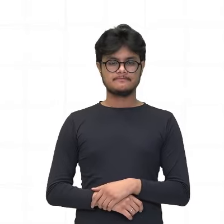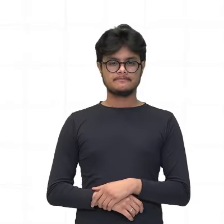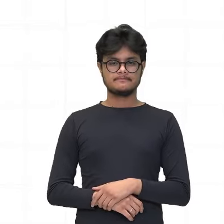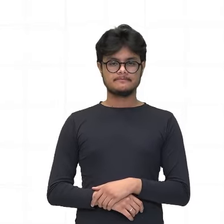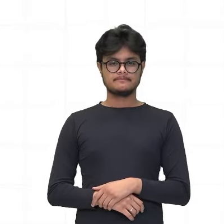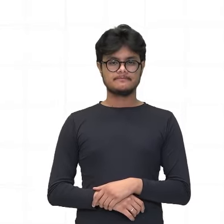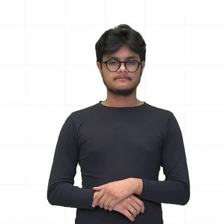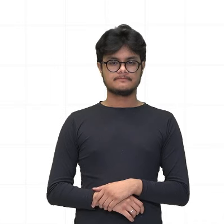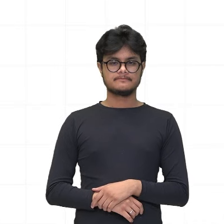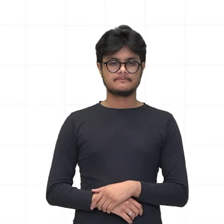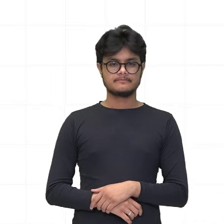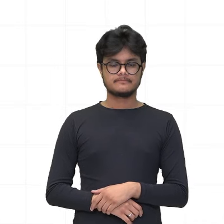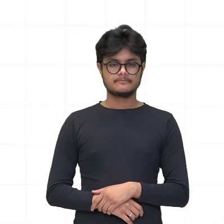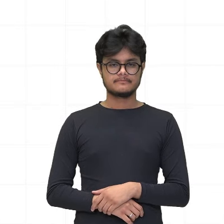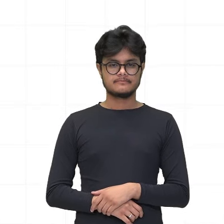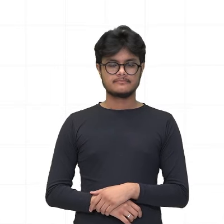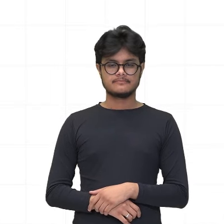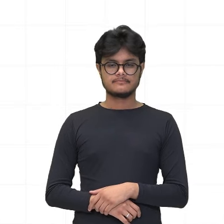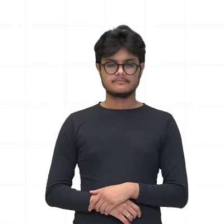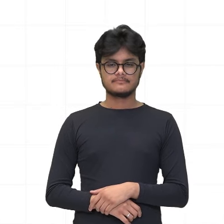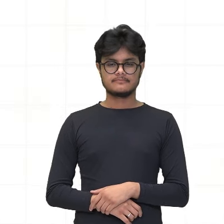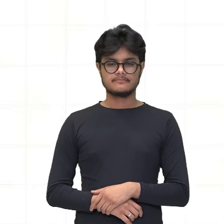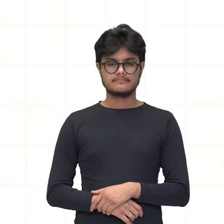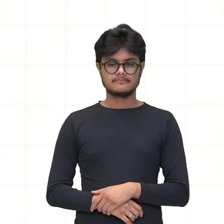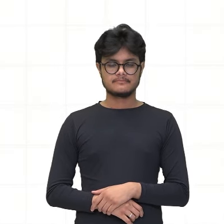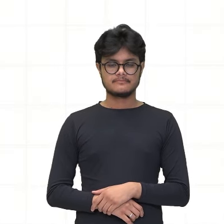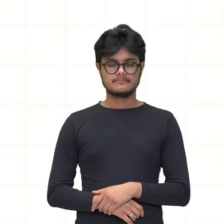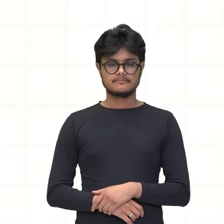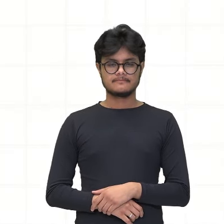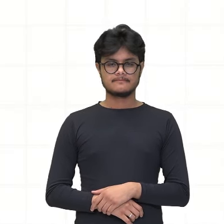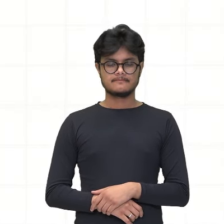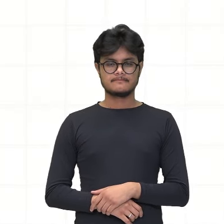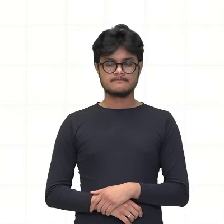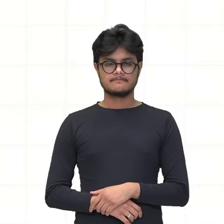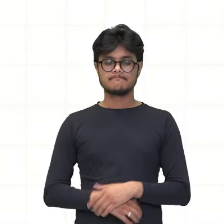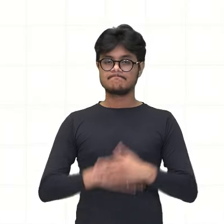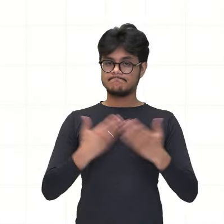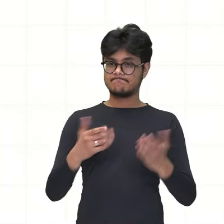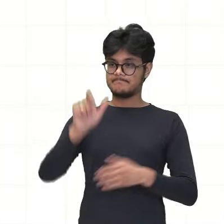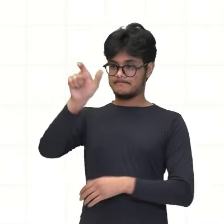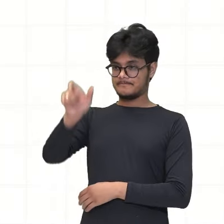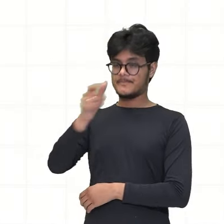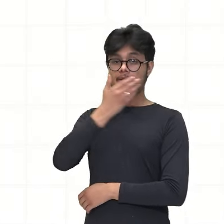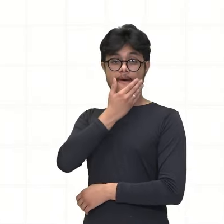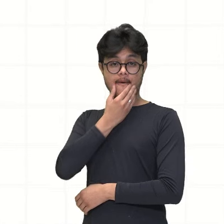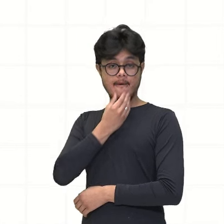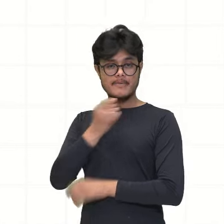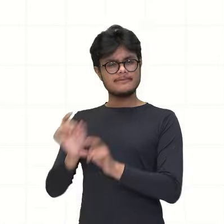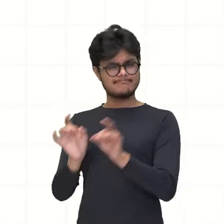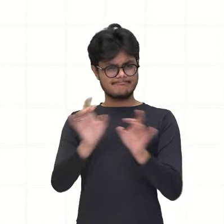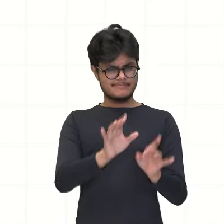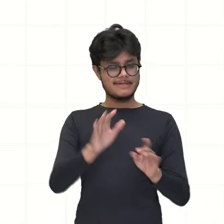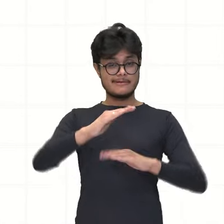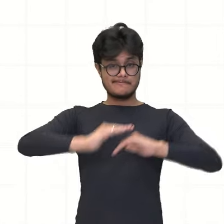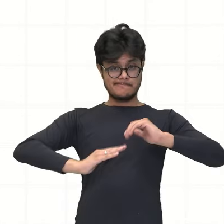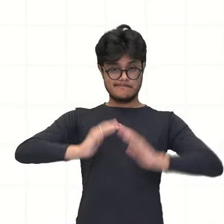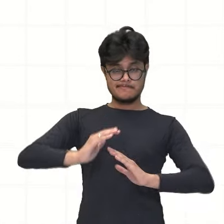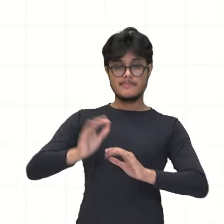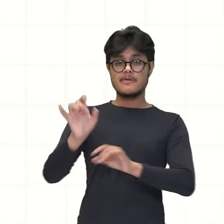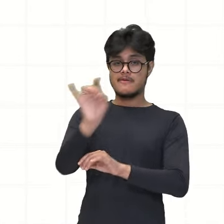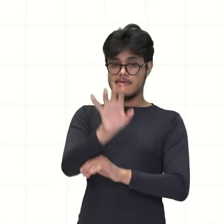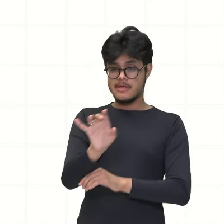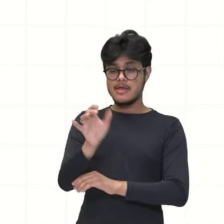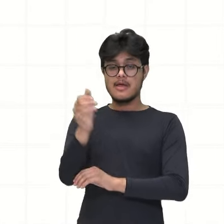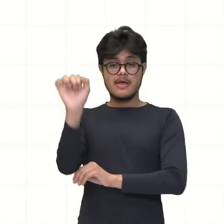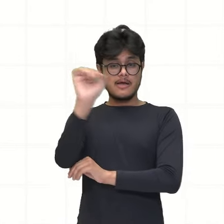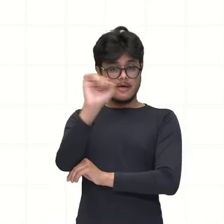Muito bem. Então, nosso próximo exemplo diz o seguinte. Charles, um vendedor de carros usados,